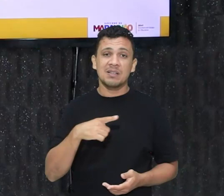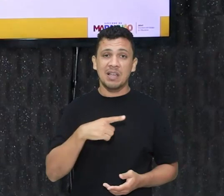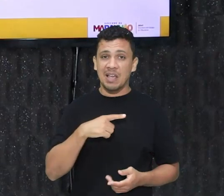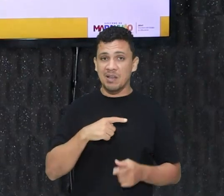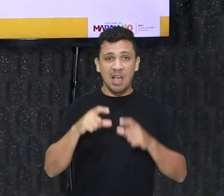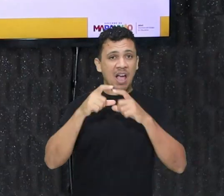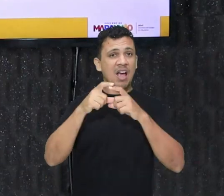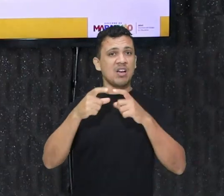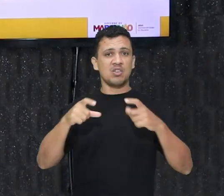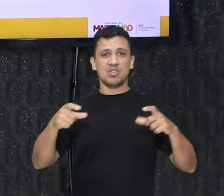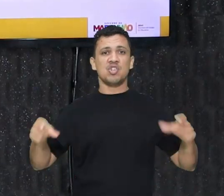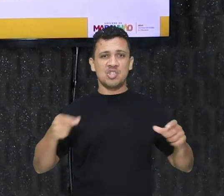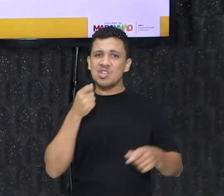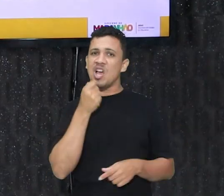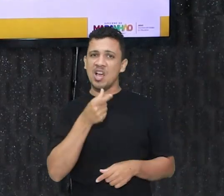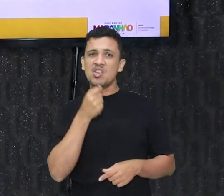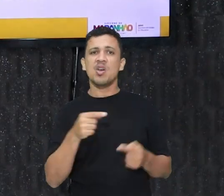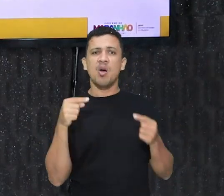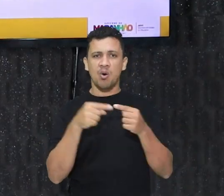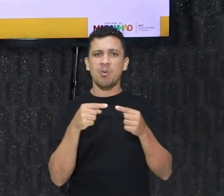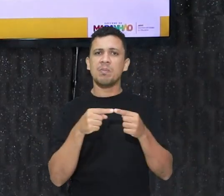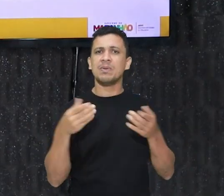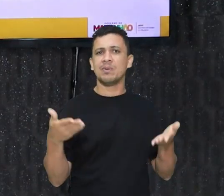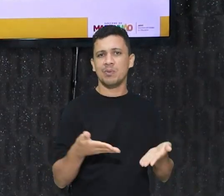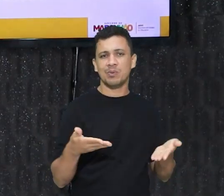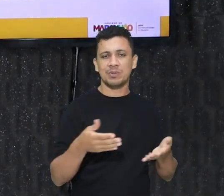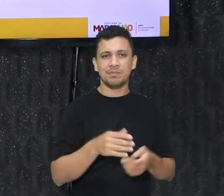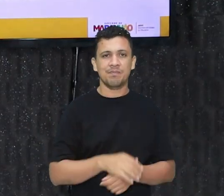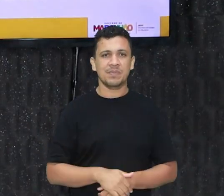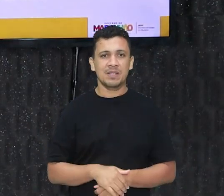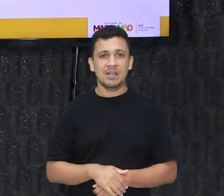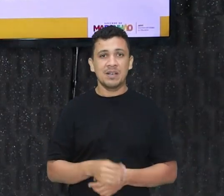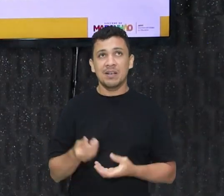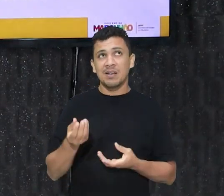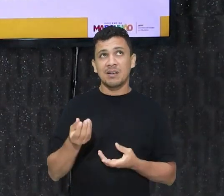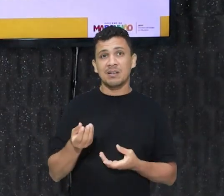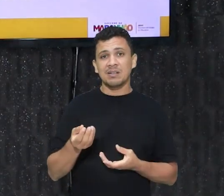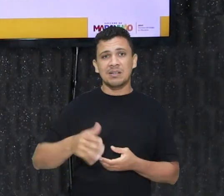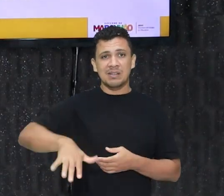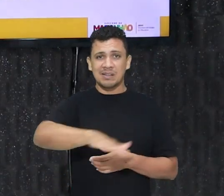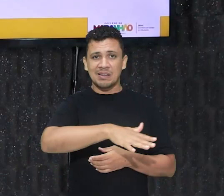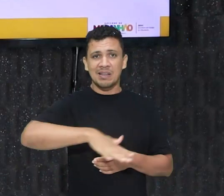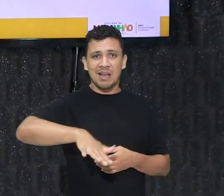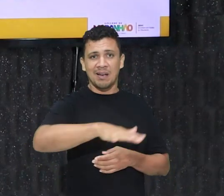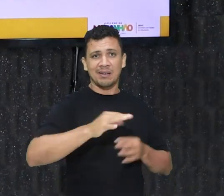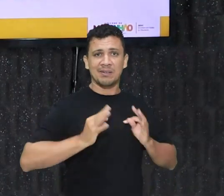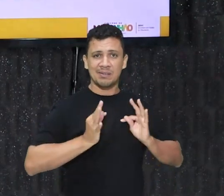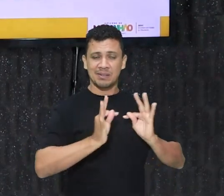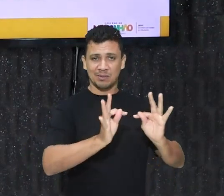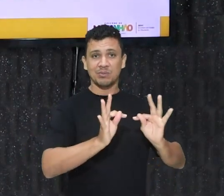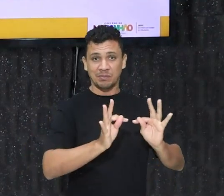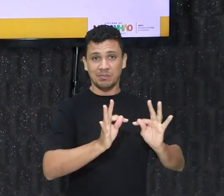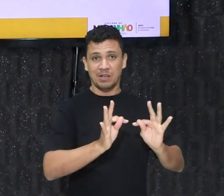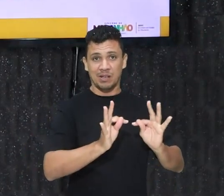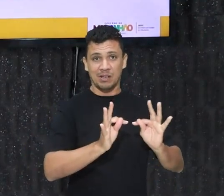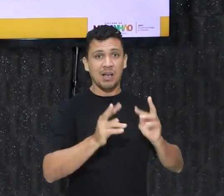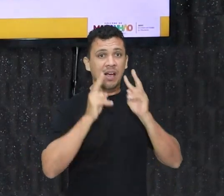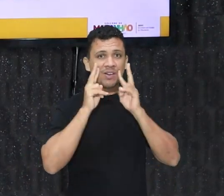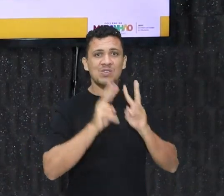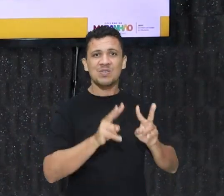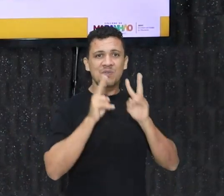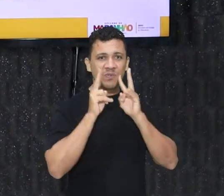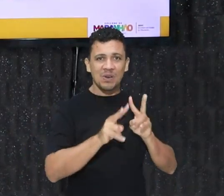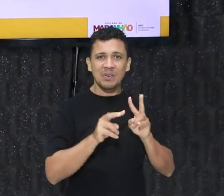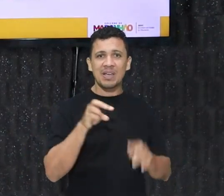muito atuais. Dentro do campo, como é que eu vou dizer, tecnológico, nós vemos muitos